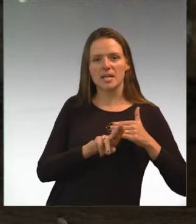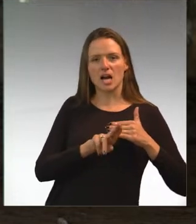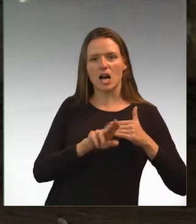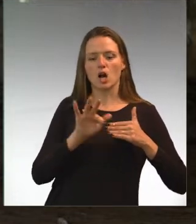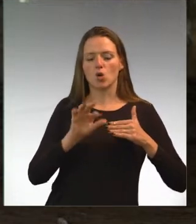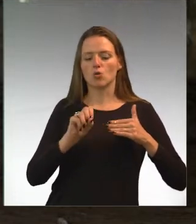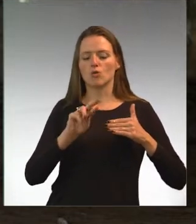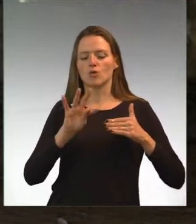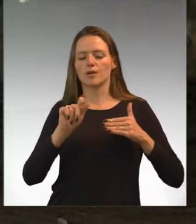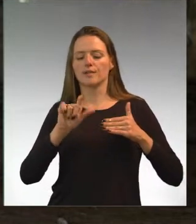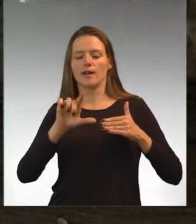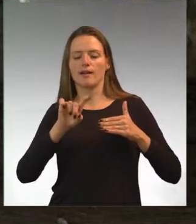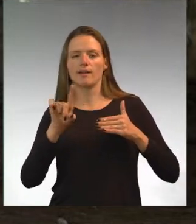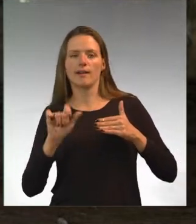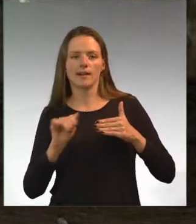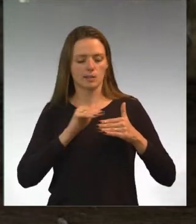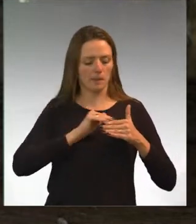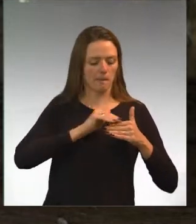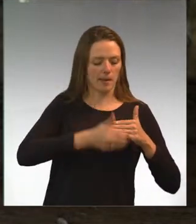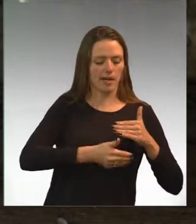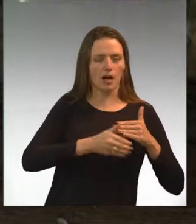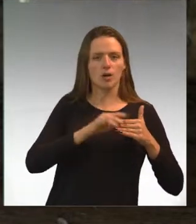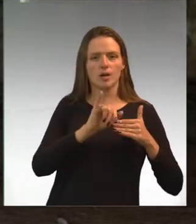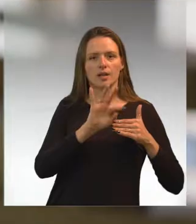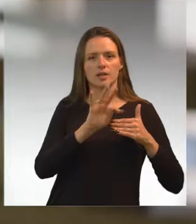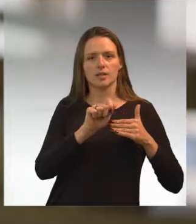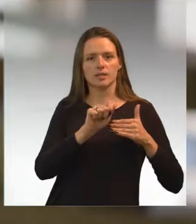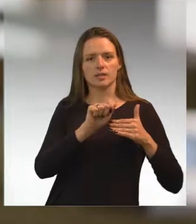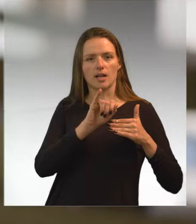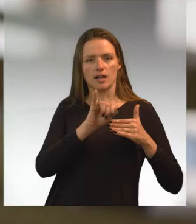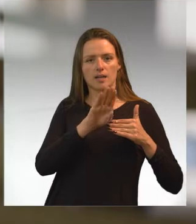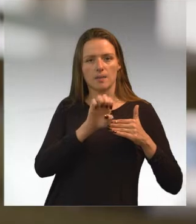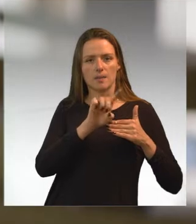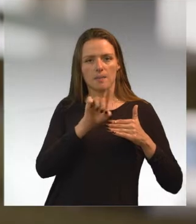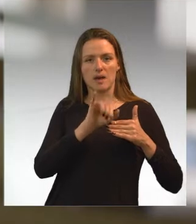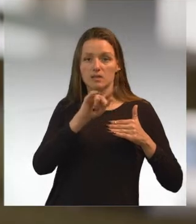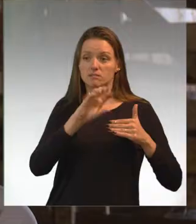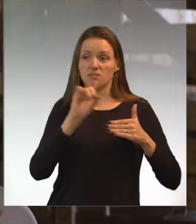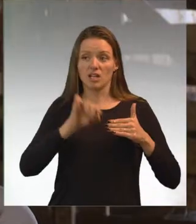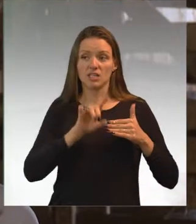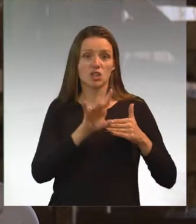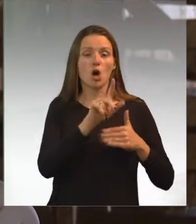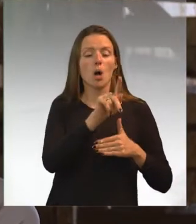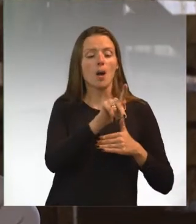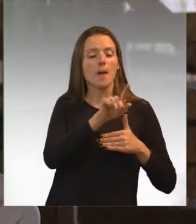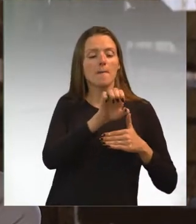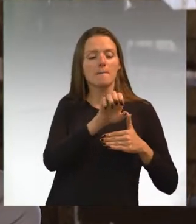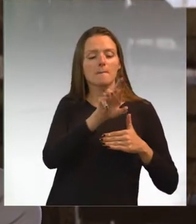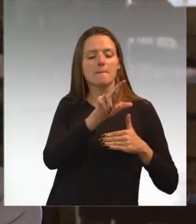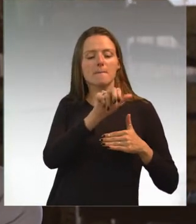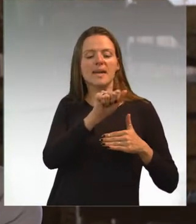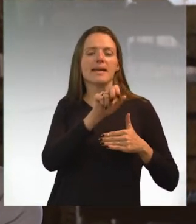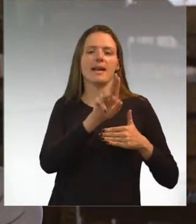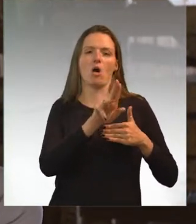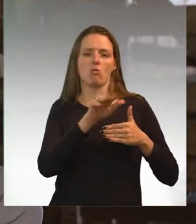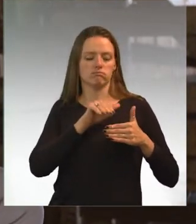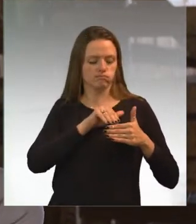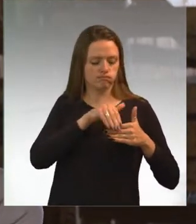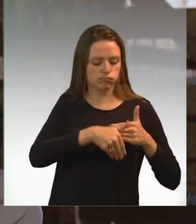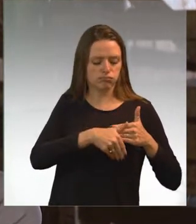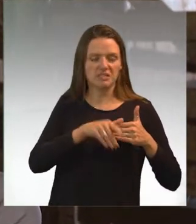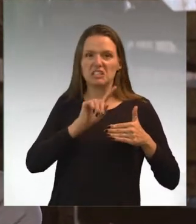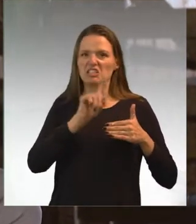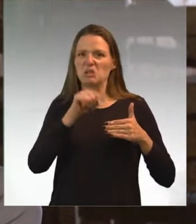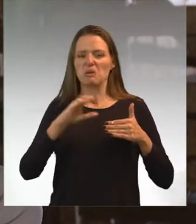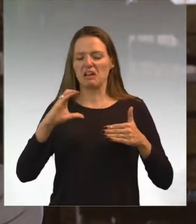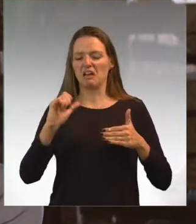Fortaleza, o Peral do Tembezinho. Era Peral. Ninguém chamava de cânion. Se perguntasse